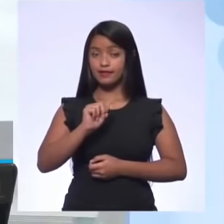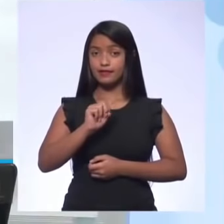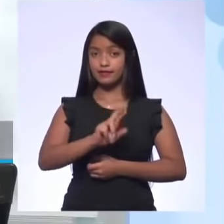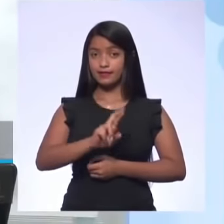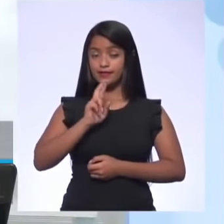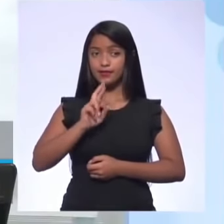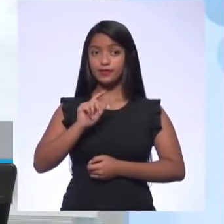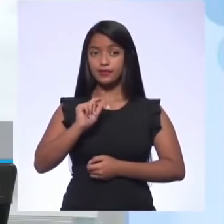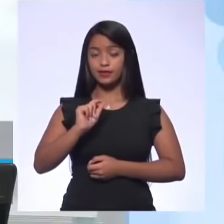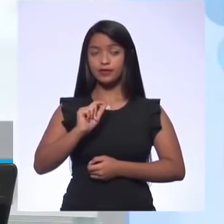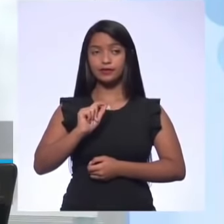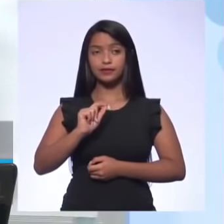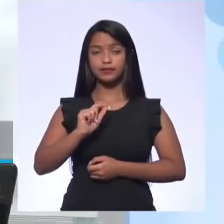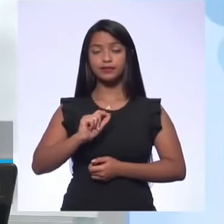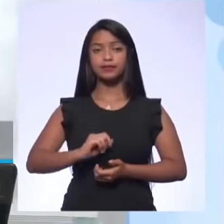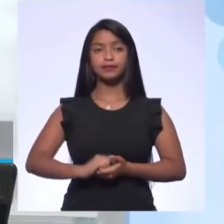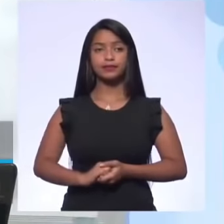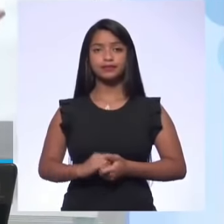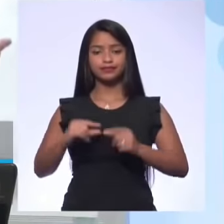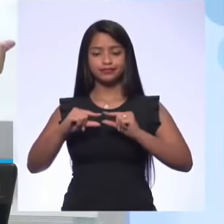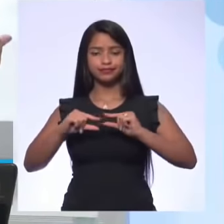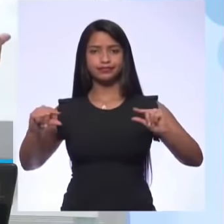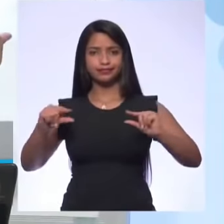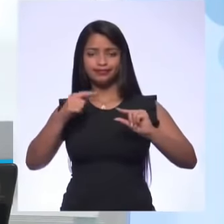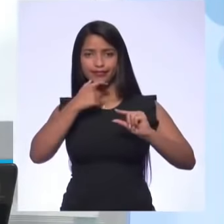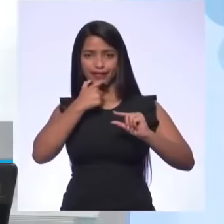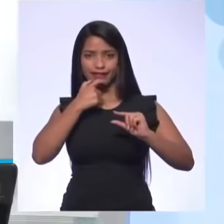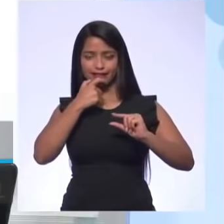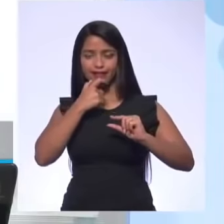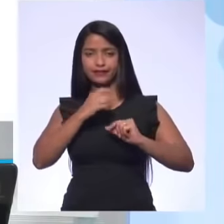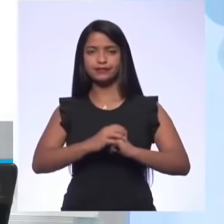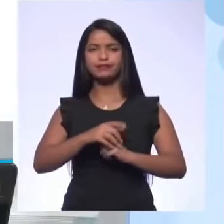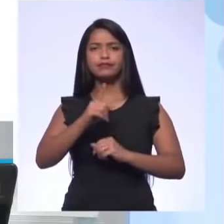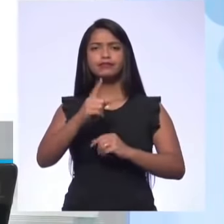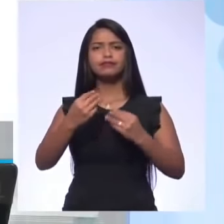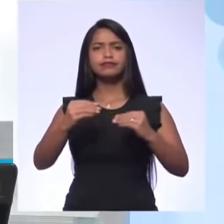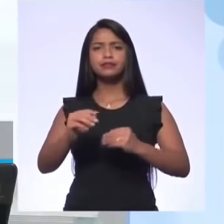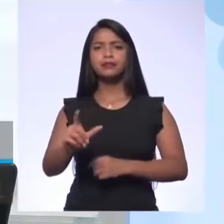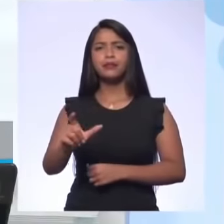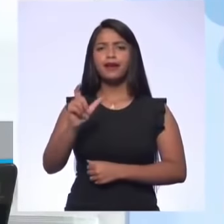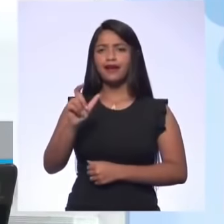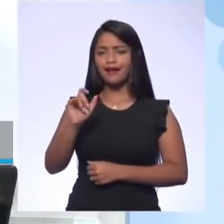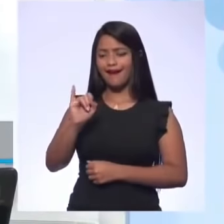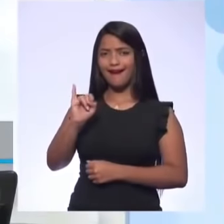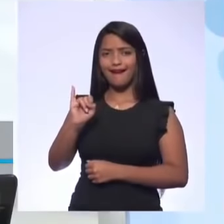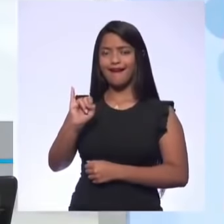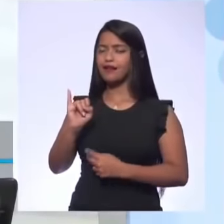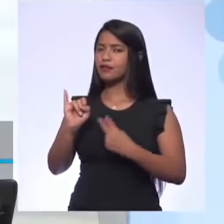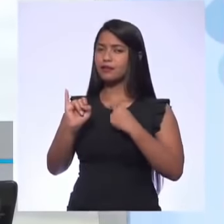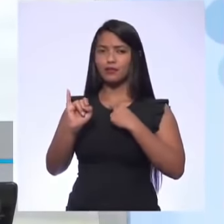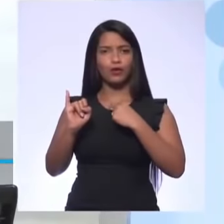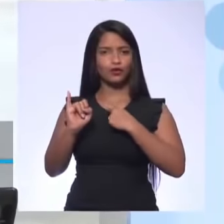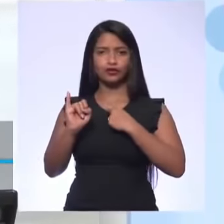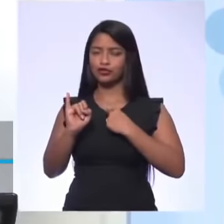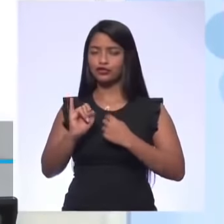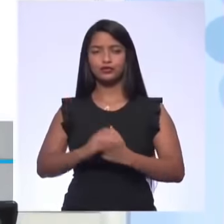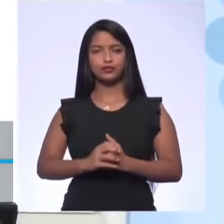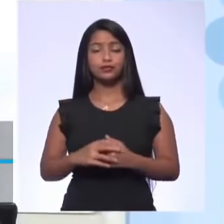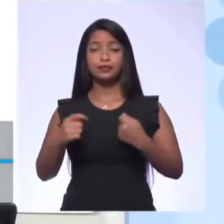like. Não pode ser, né? Porque o I, ele estava falando dele. Você tem que colocar he, né? Ela colocou assim, né?